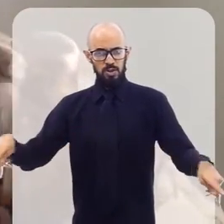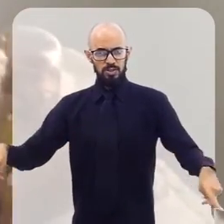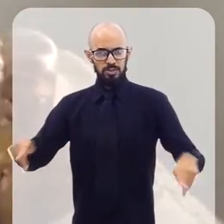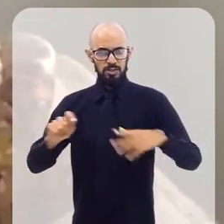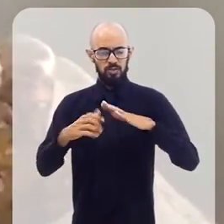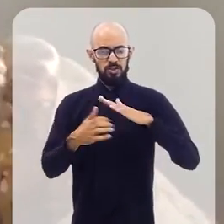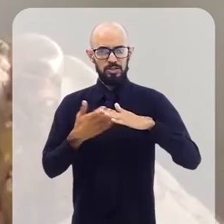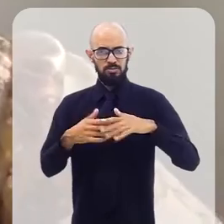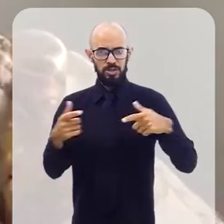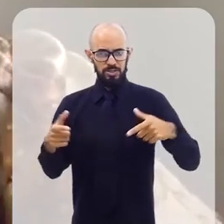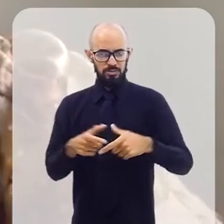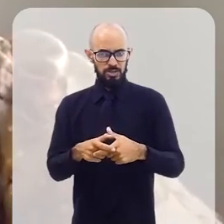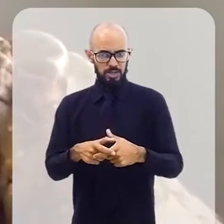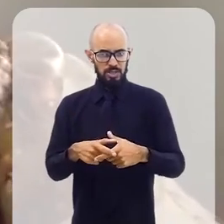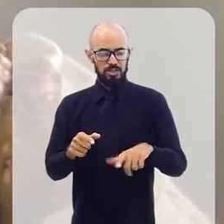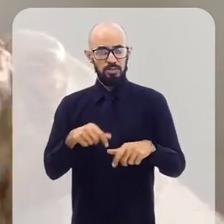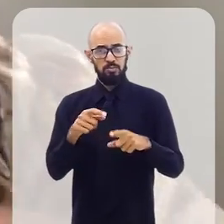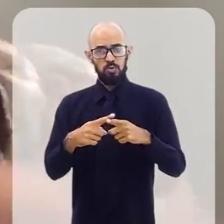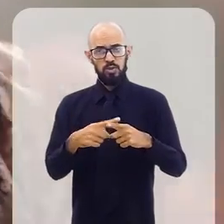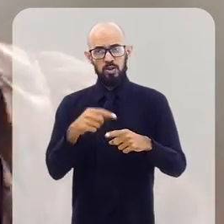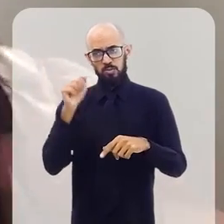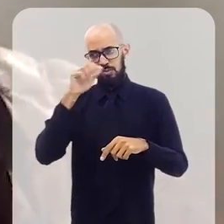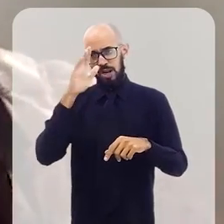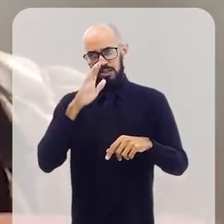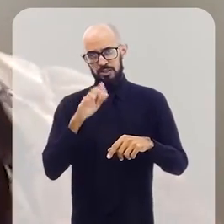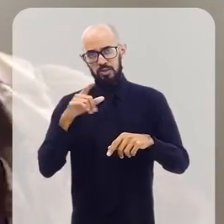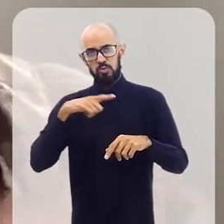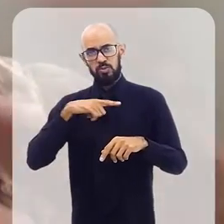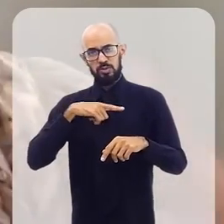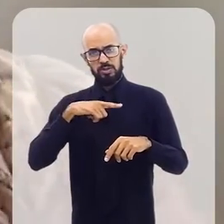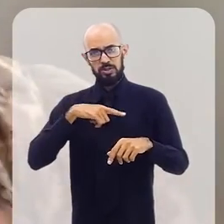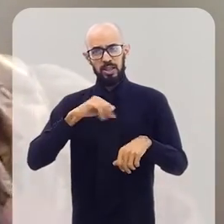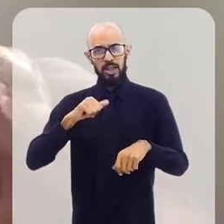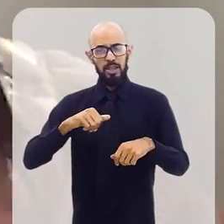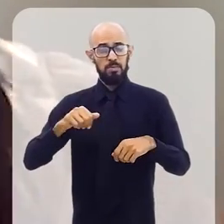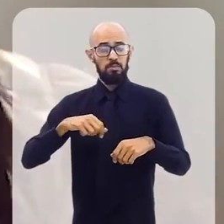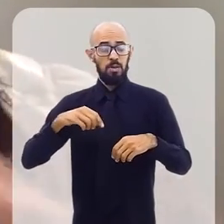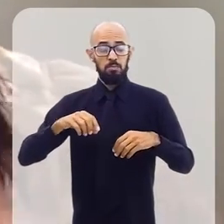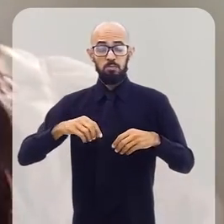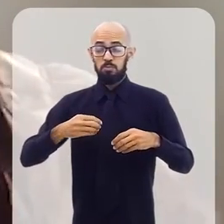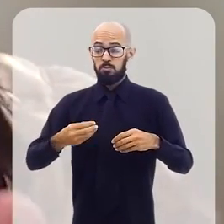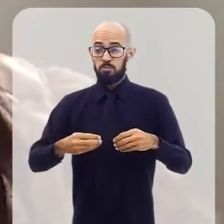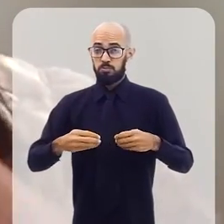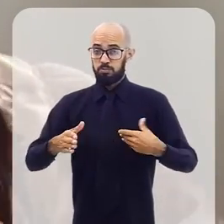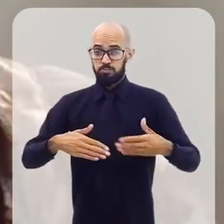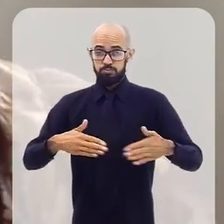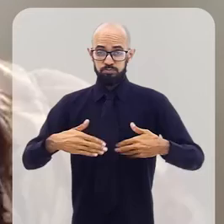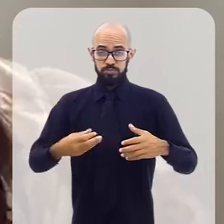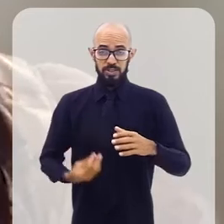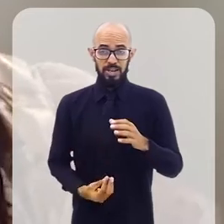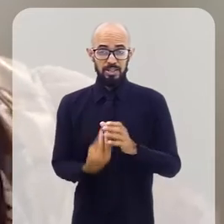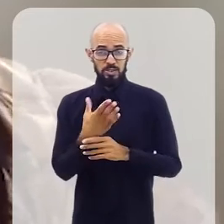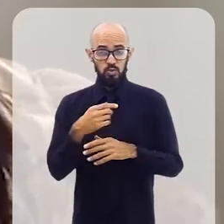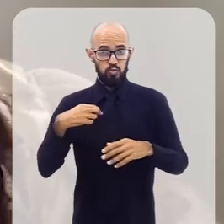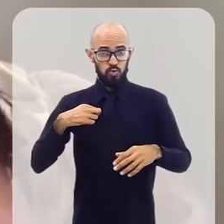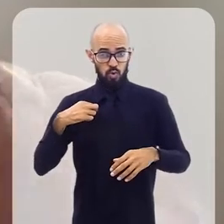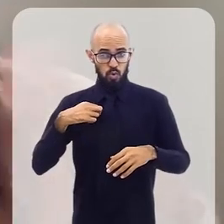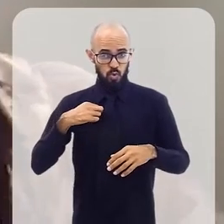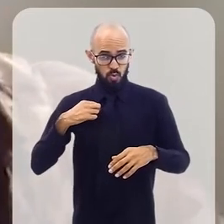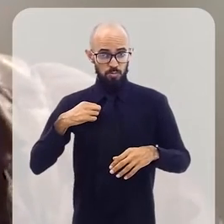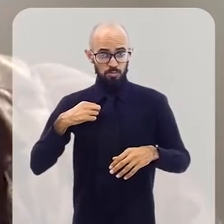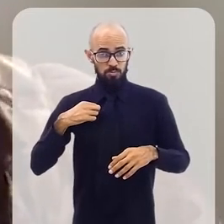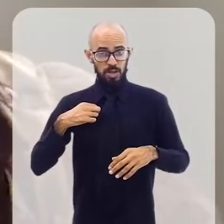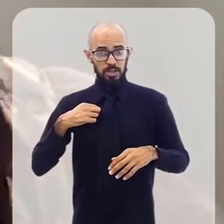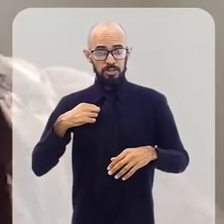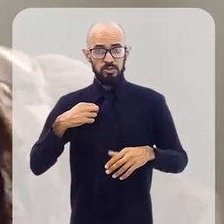grandes, médias e pequenas empresas, né? E porque o Brasil é um dos maiores países do Ocidente produtores de roupa. Então, vendo toda